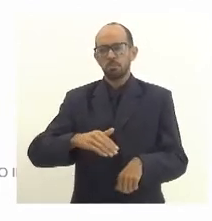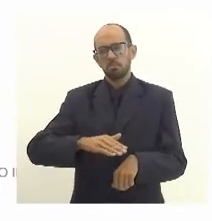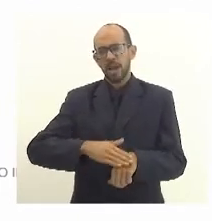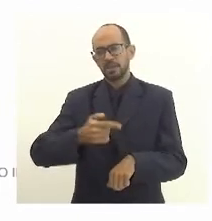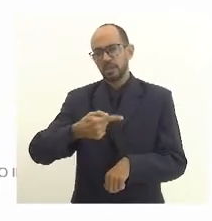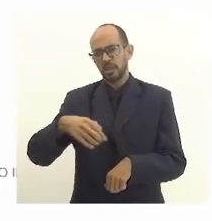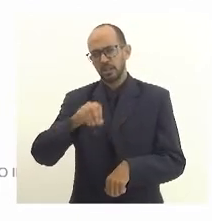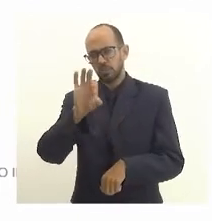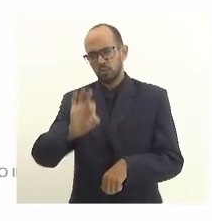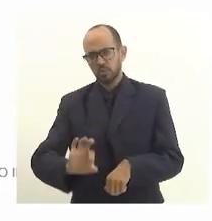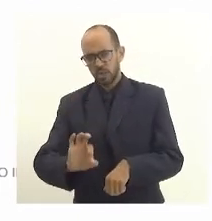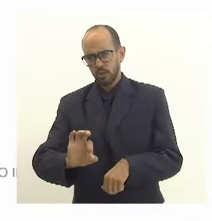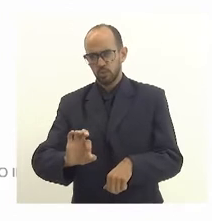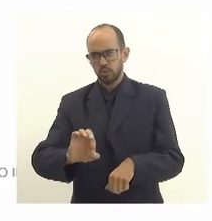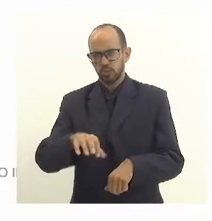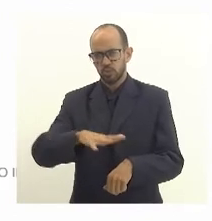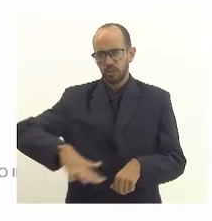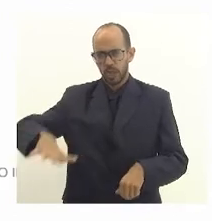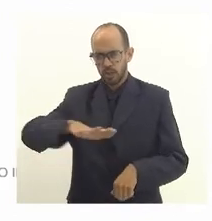da área